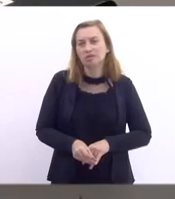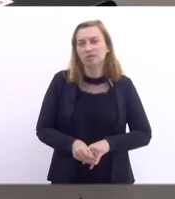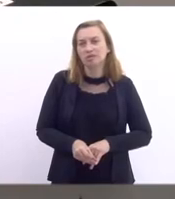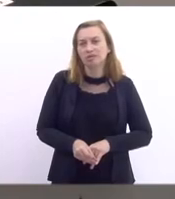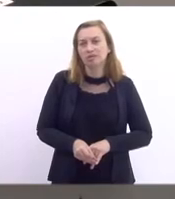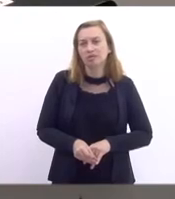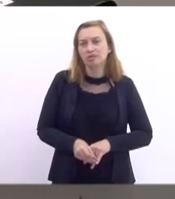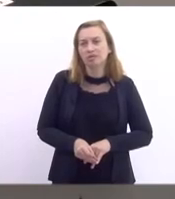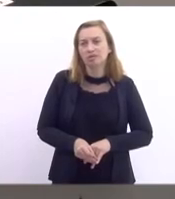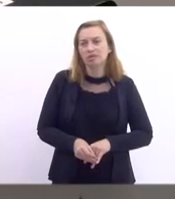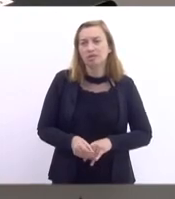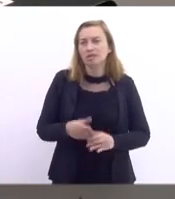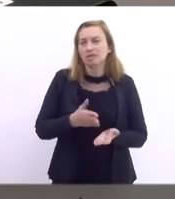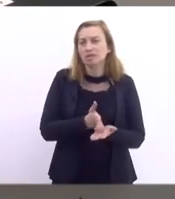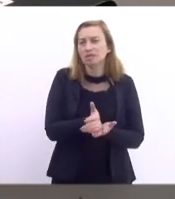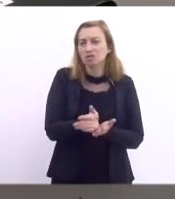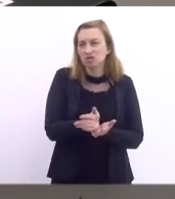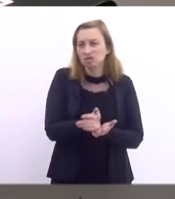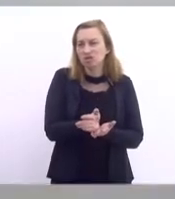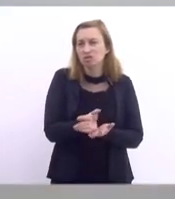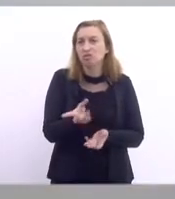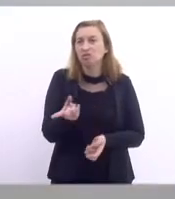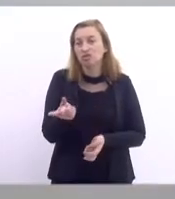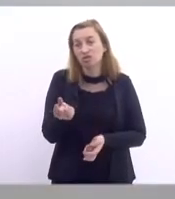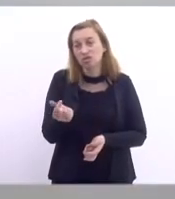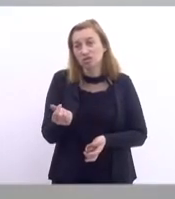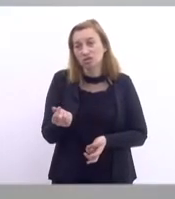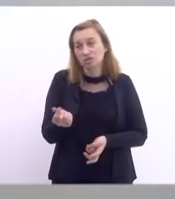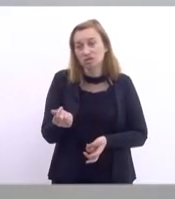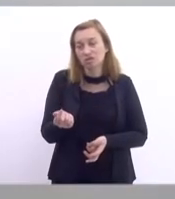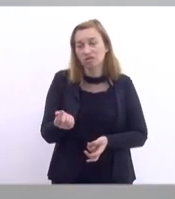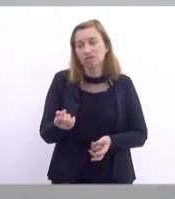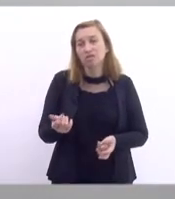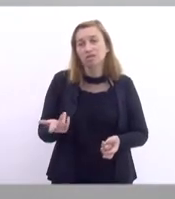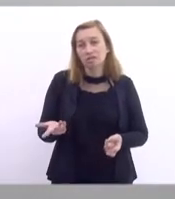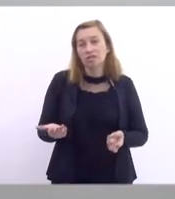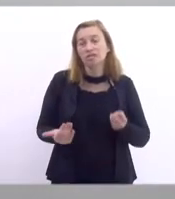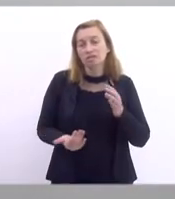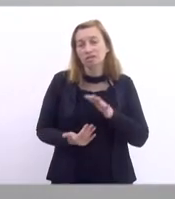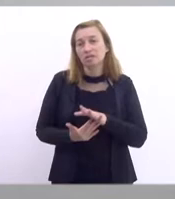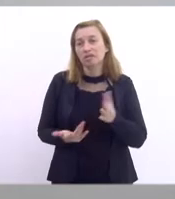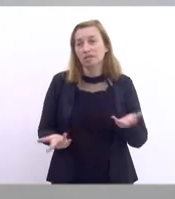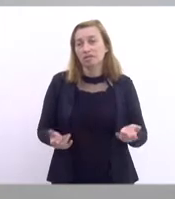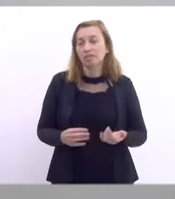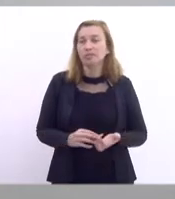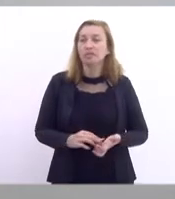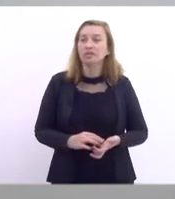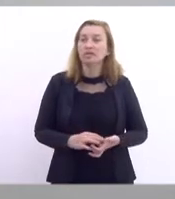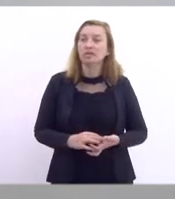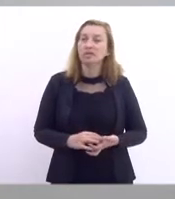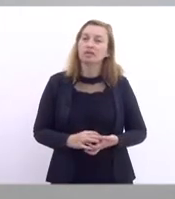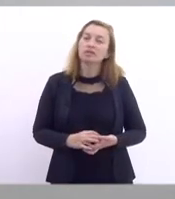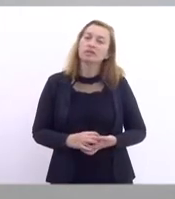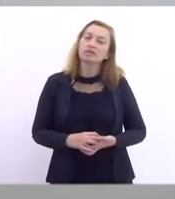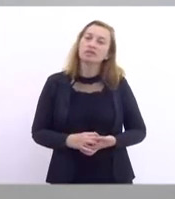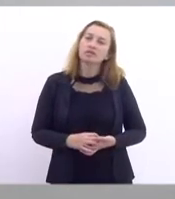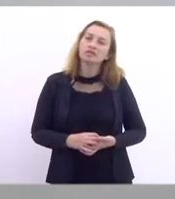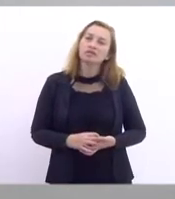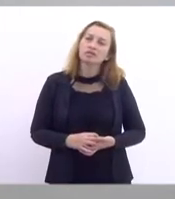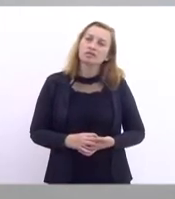e é desvio de finalidade até até a Rigor a